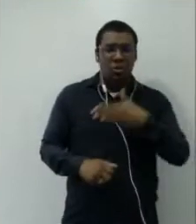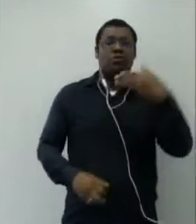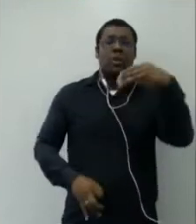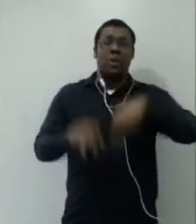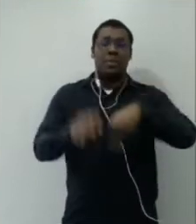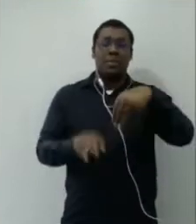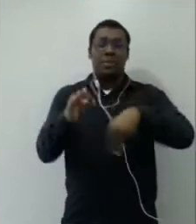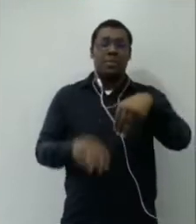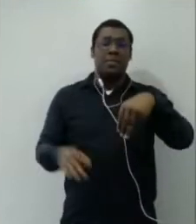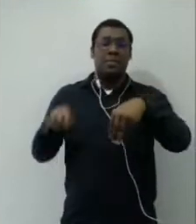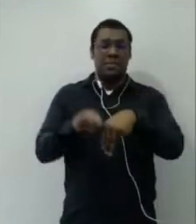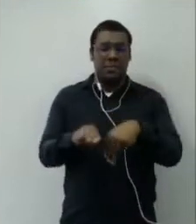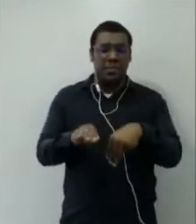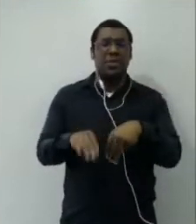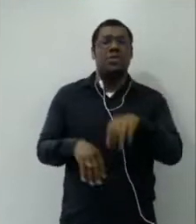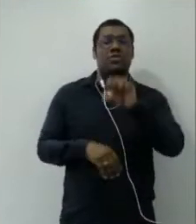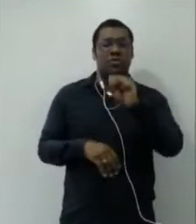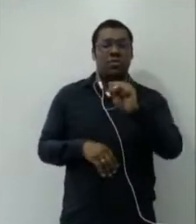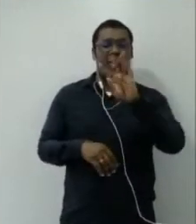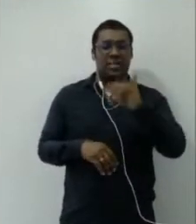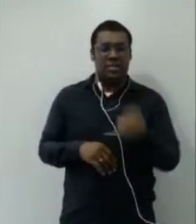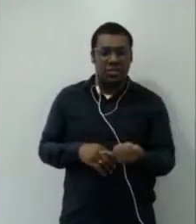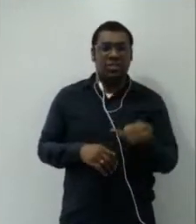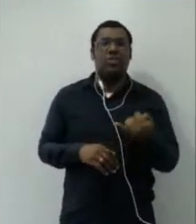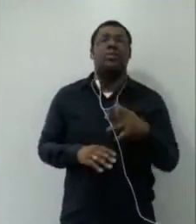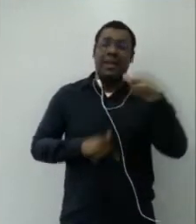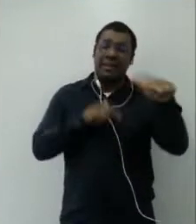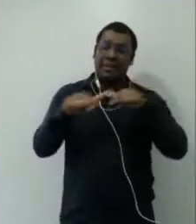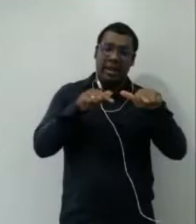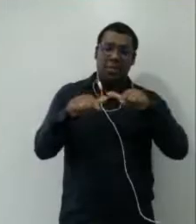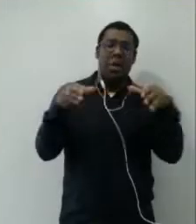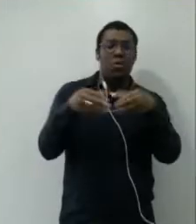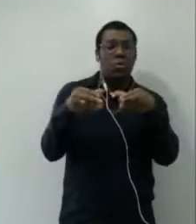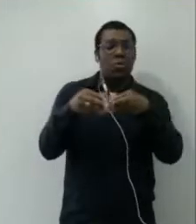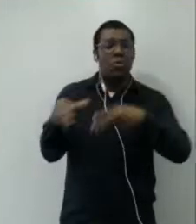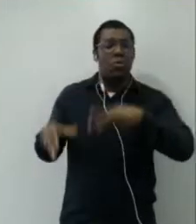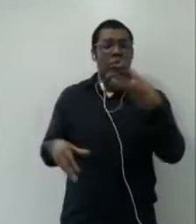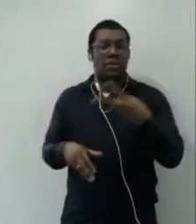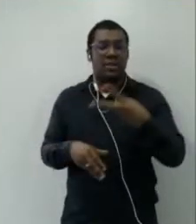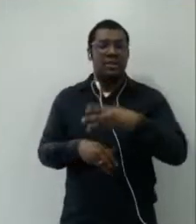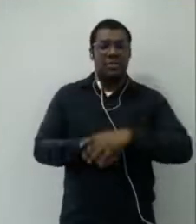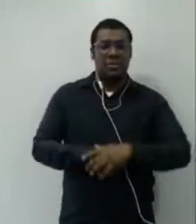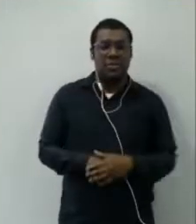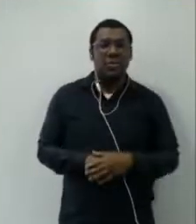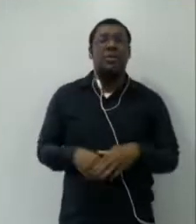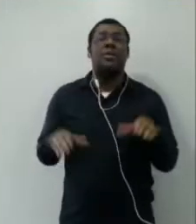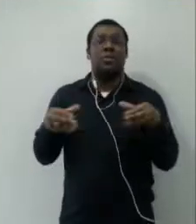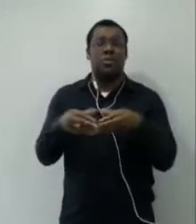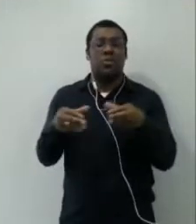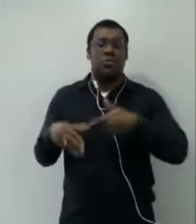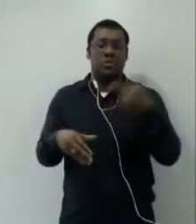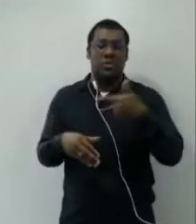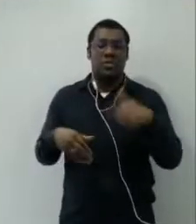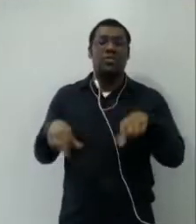atuou na terceira turma, na segunda seção e na corte especial.